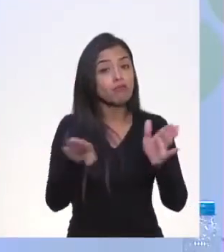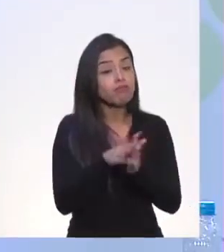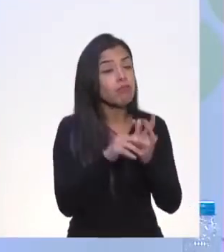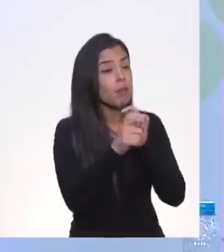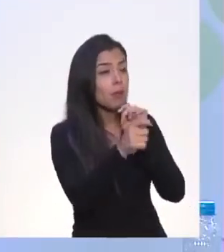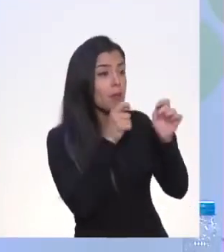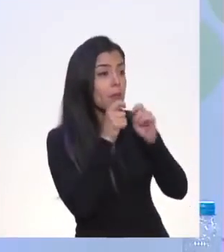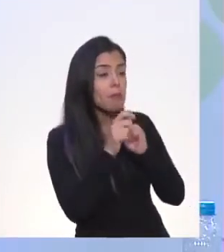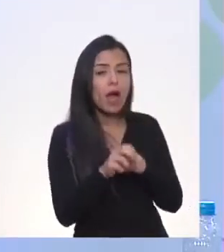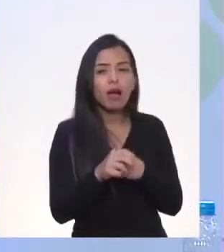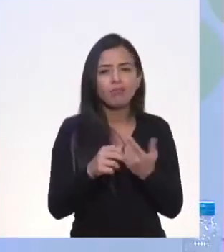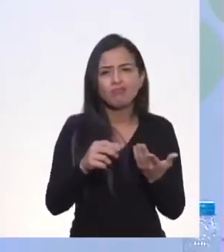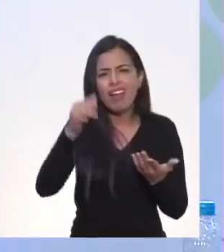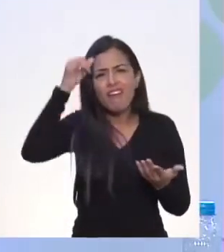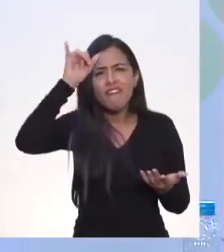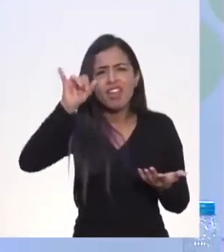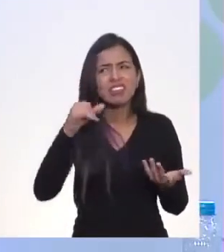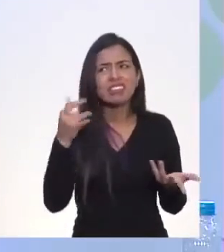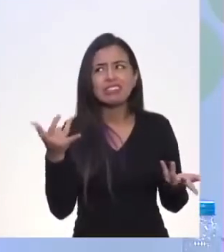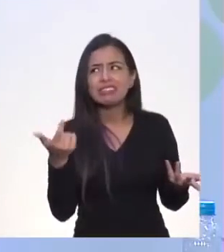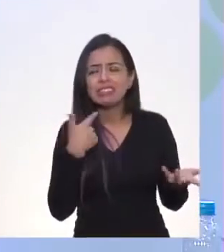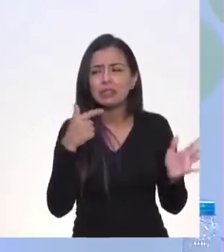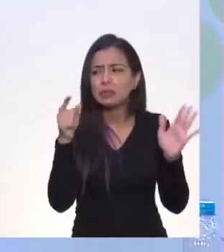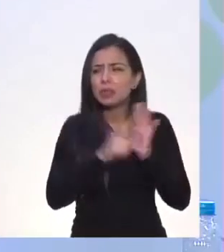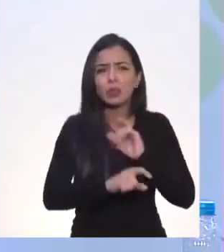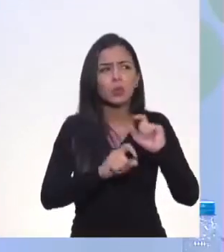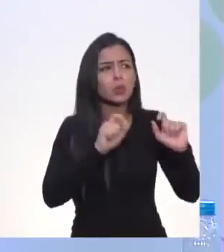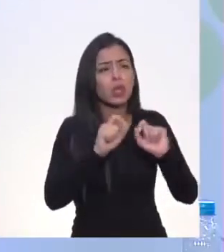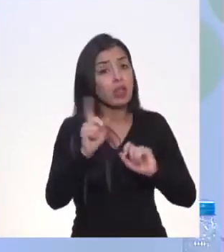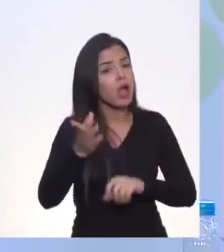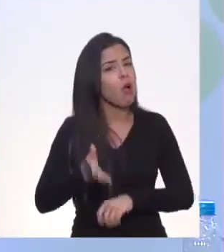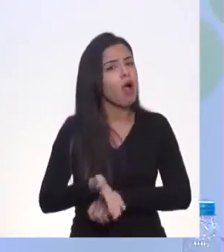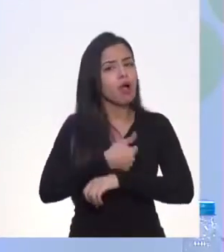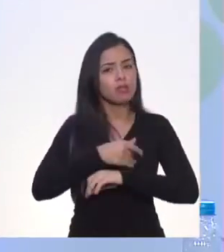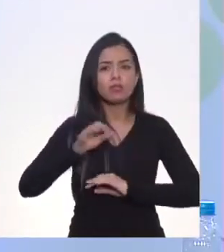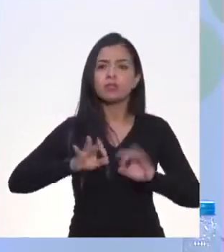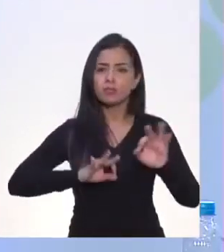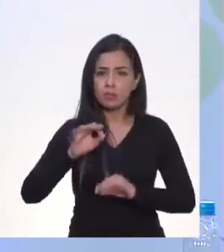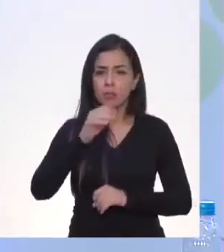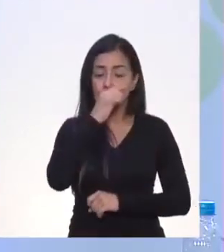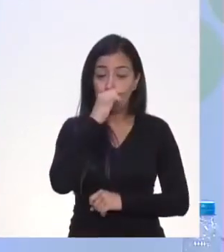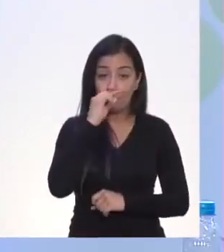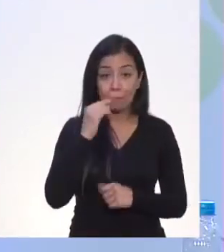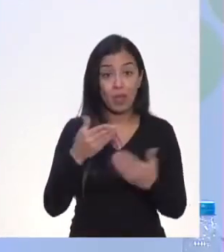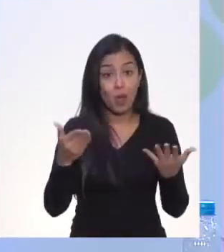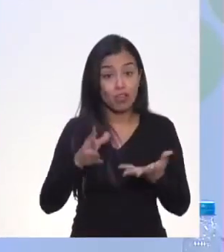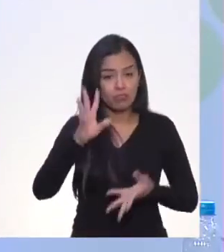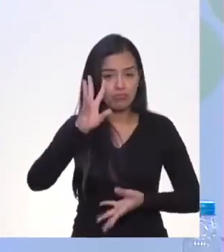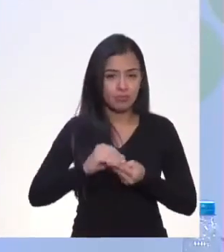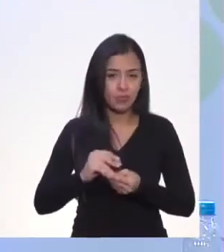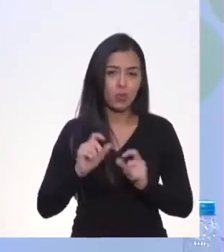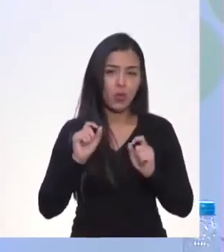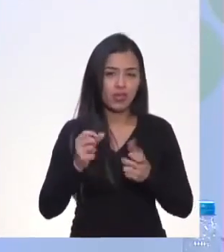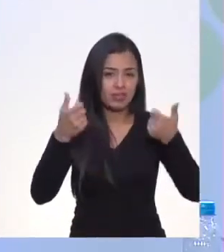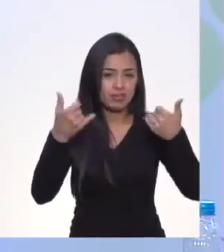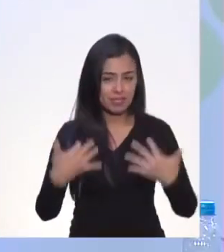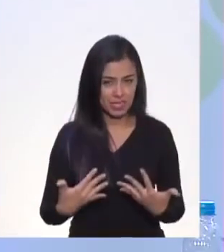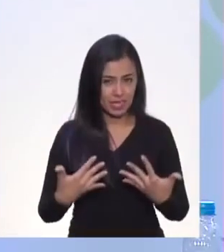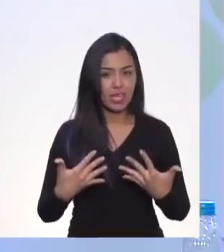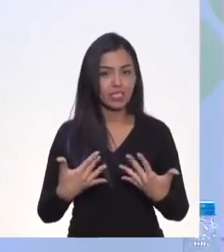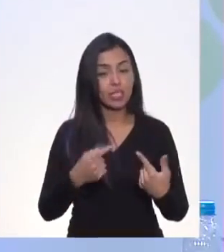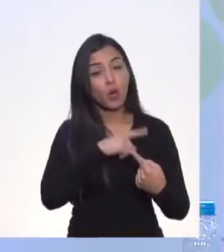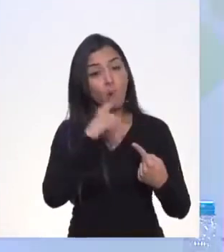assim, nossa, o que será que eu vou falar, o que eu vou perguntar? Já tem perguntas antes, né? Então, foi isso que nós vimos hoje sobre a entrevista, qual é a